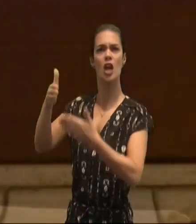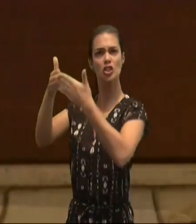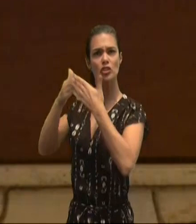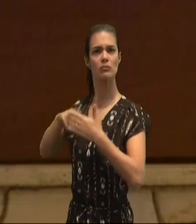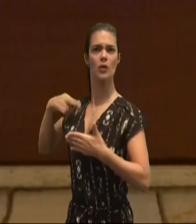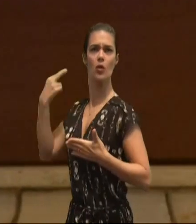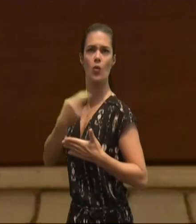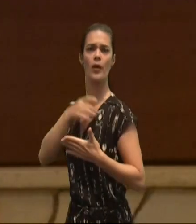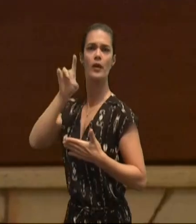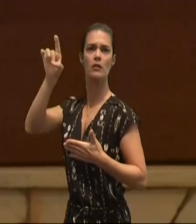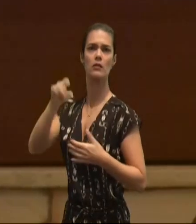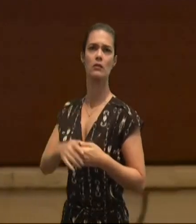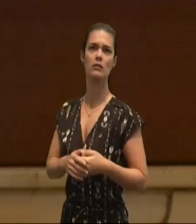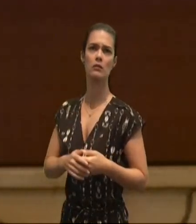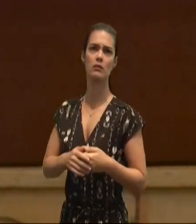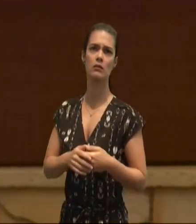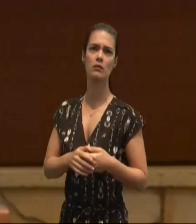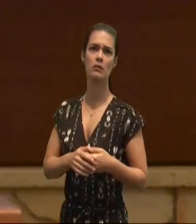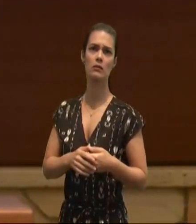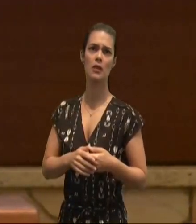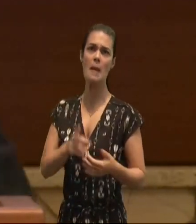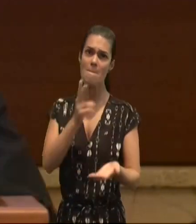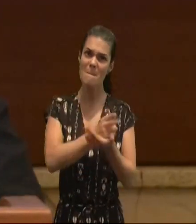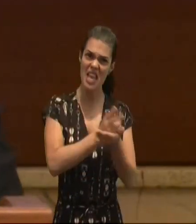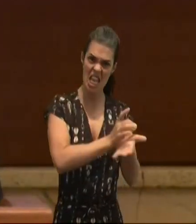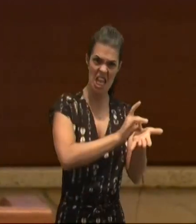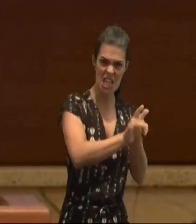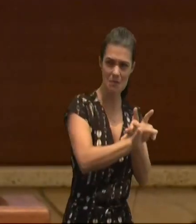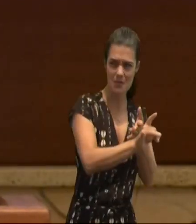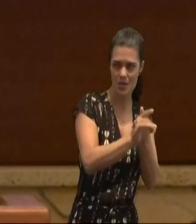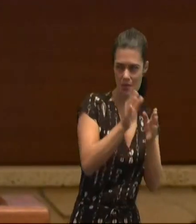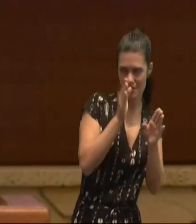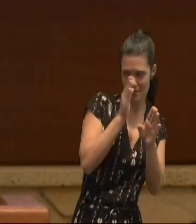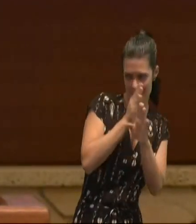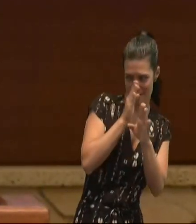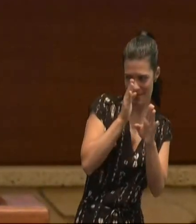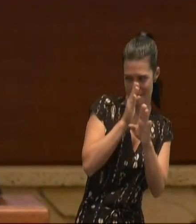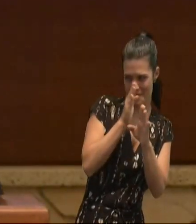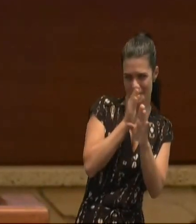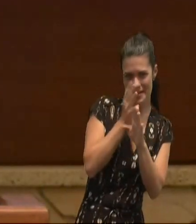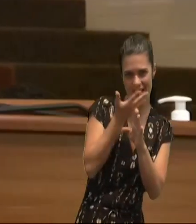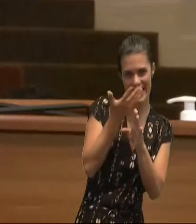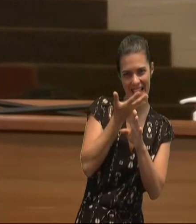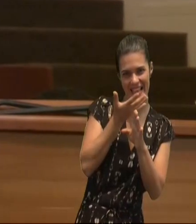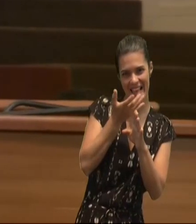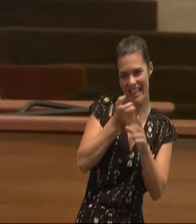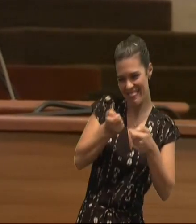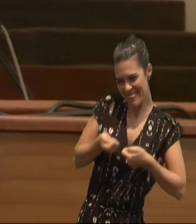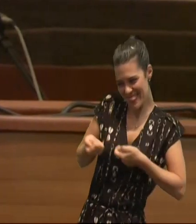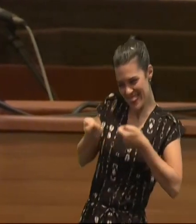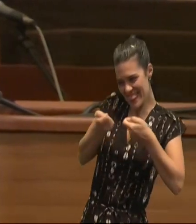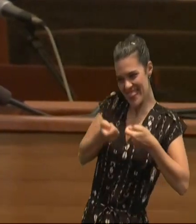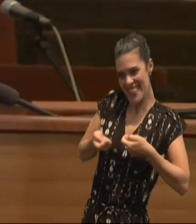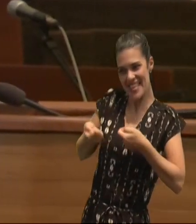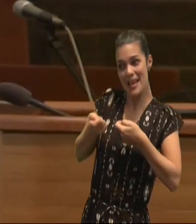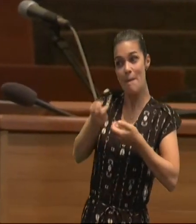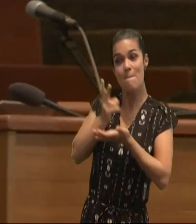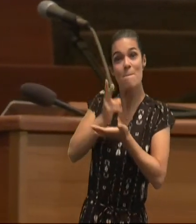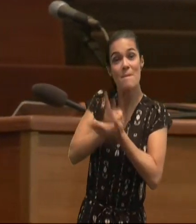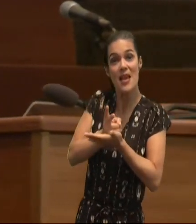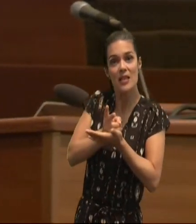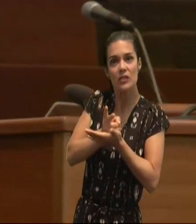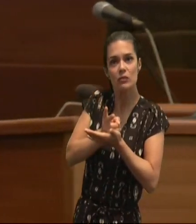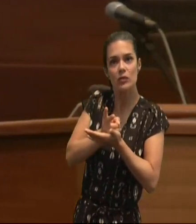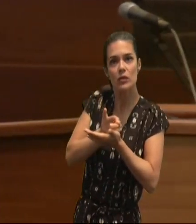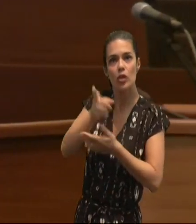que o inimigo esteja se preparando para guerrear. Sabe por quê, meu irmão? Porque muitos